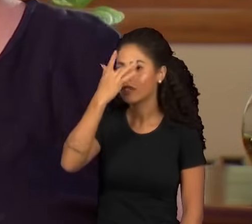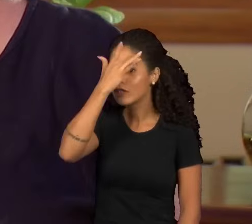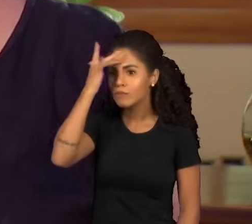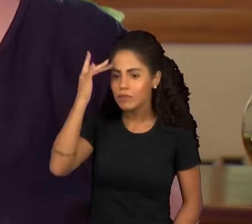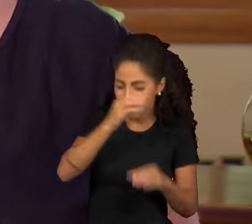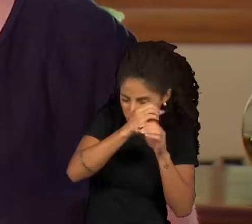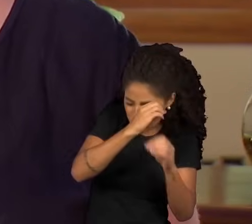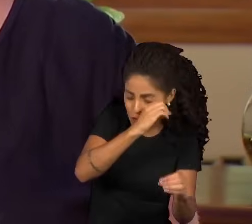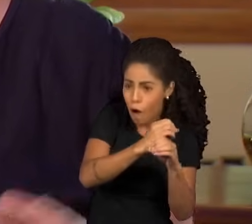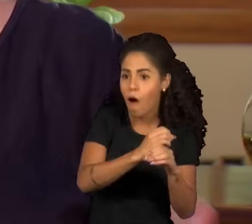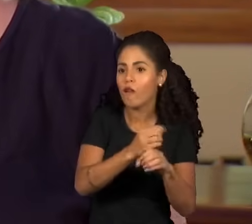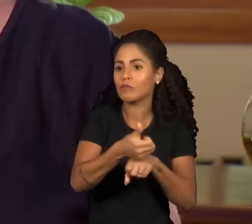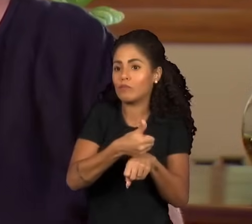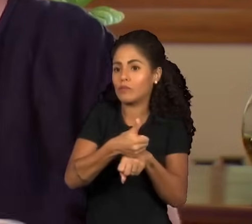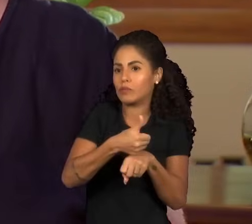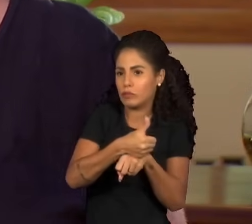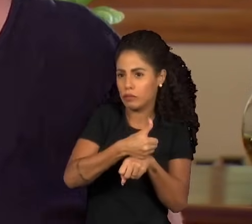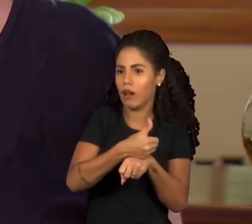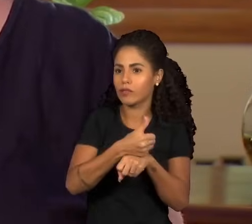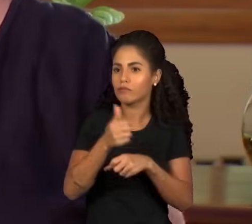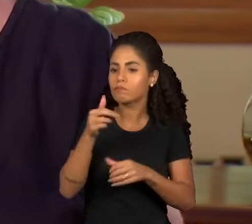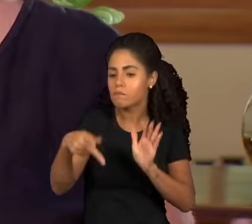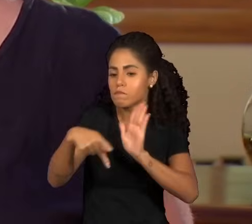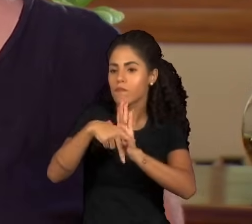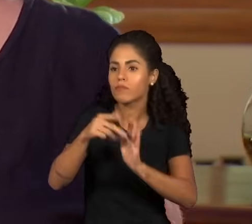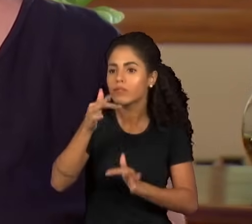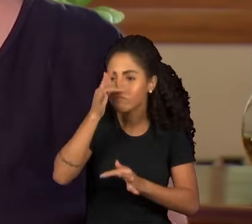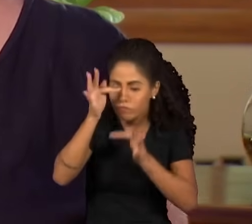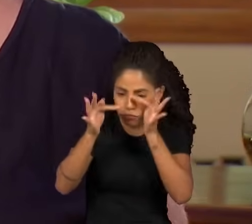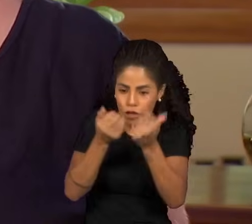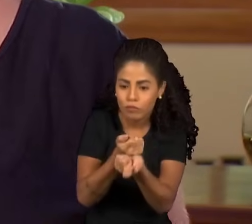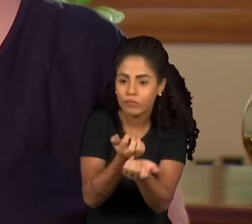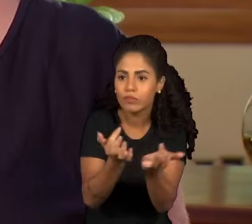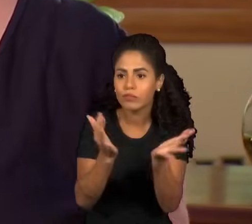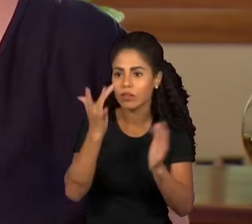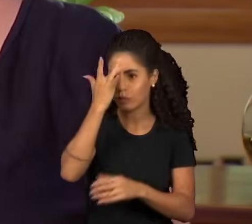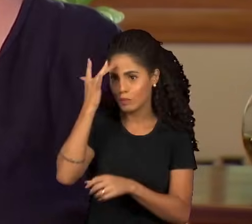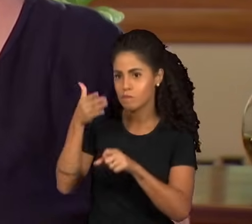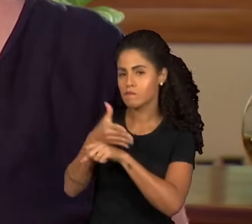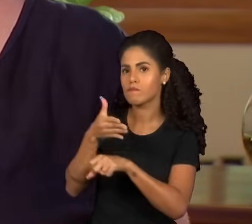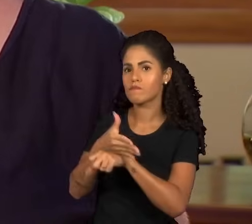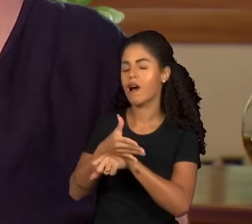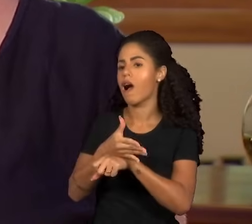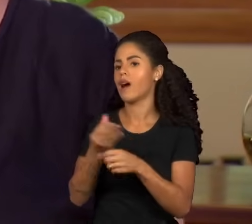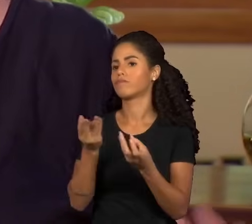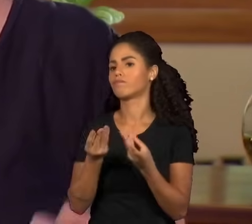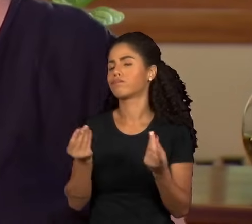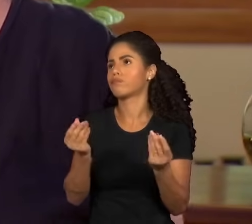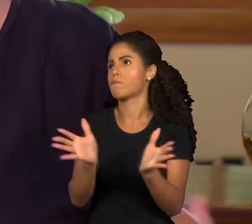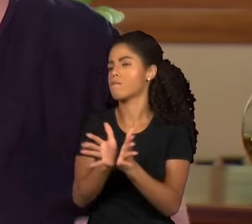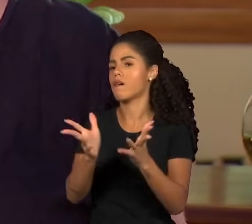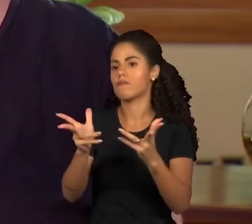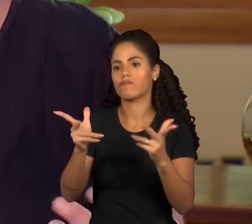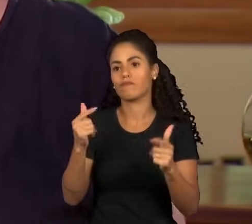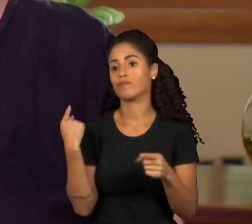biólogo, os biólogos botânicos e com os participantes também é muito rica, assim, porque a gente